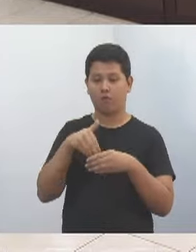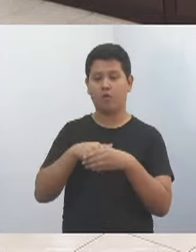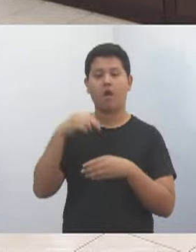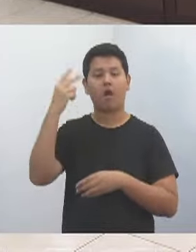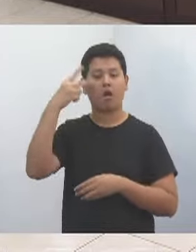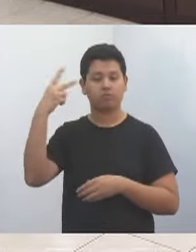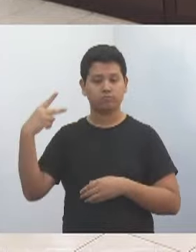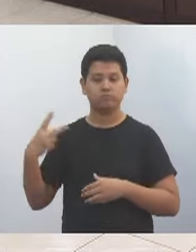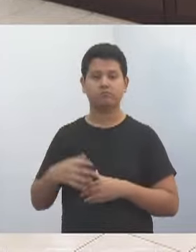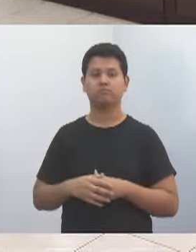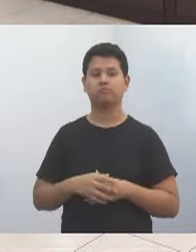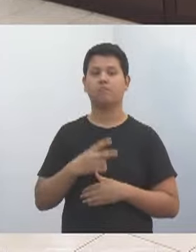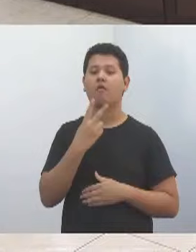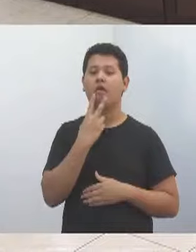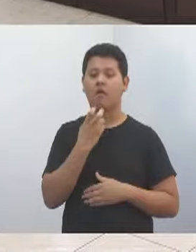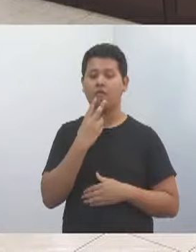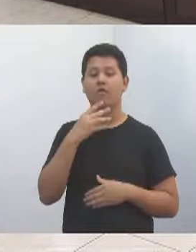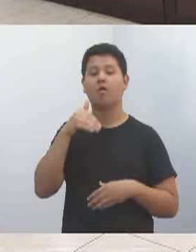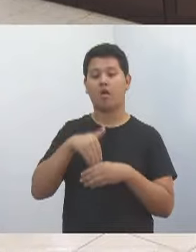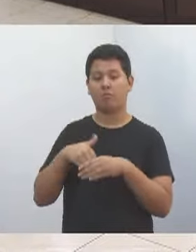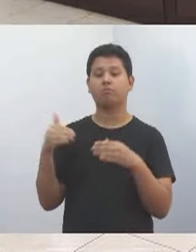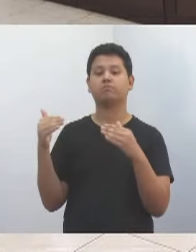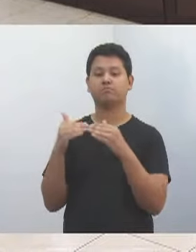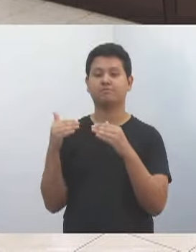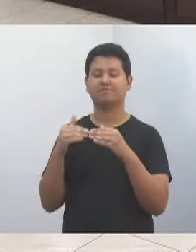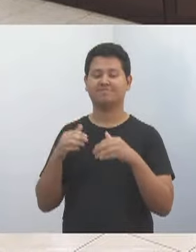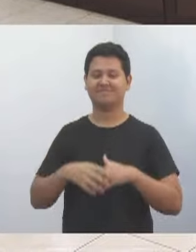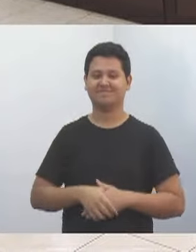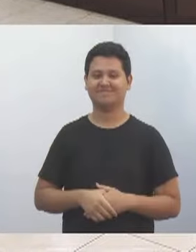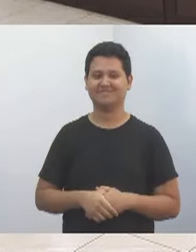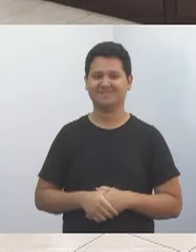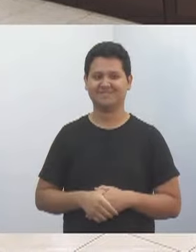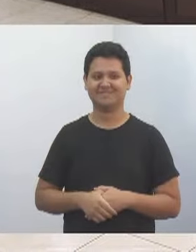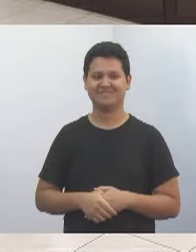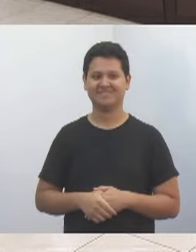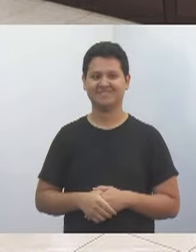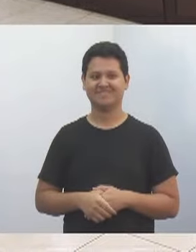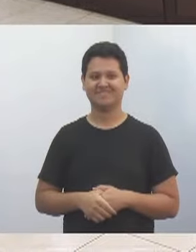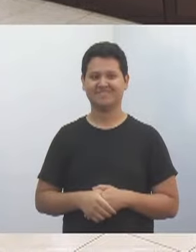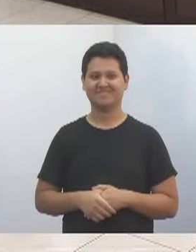vereador Valmir do Parque Meia Lua? Favorável.